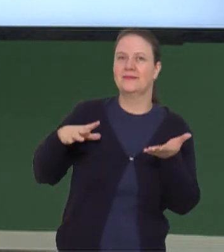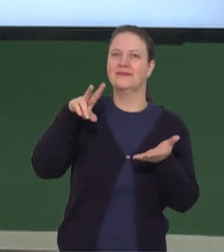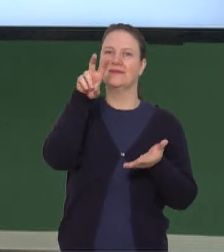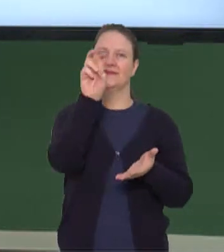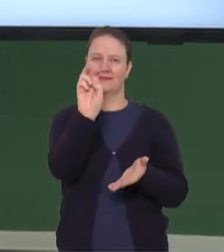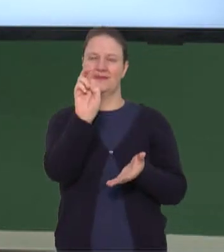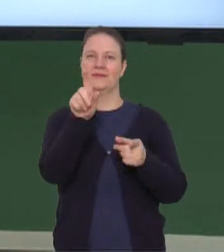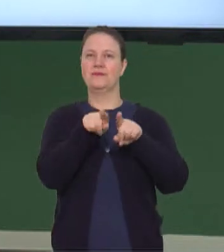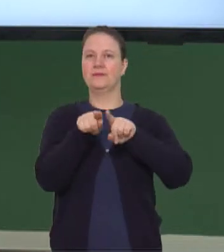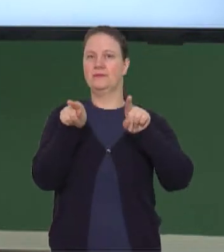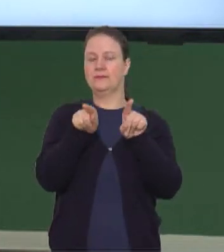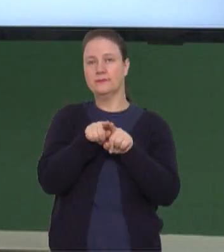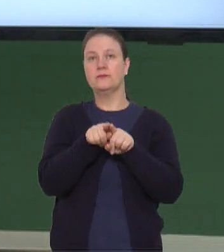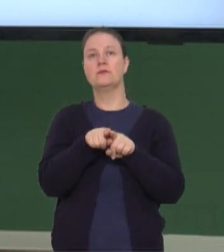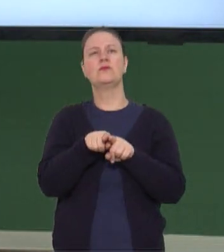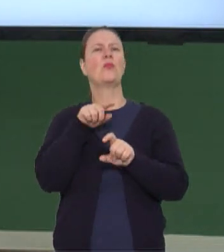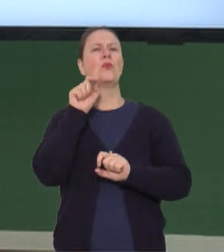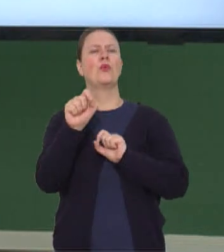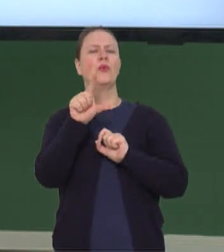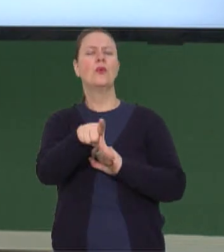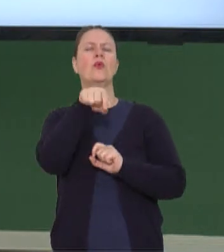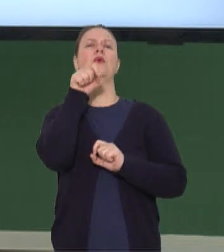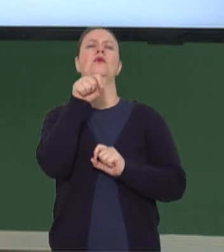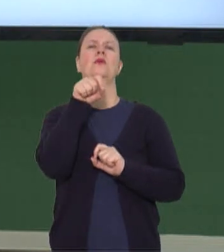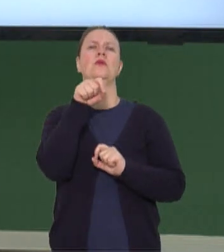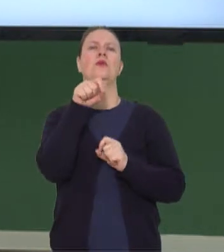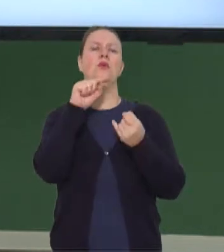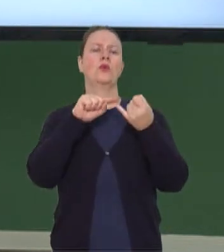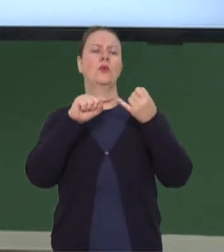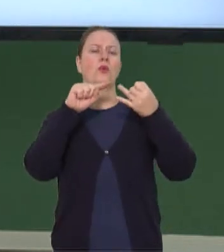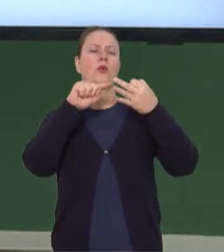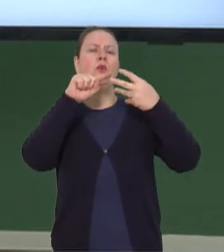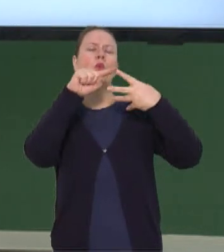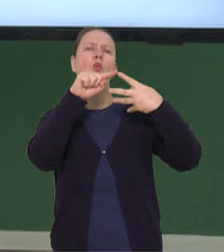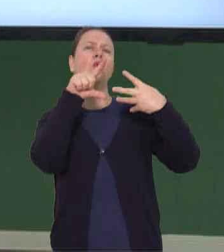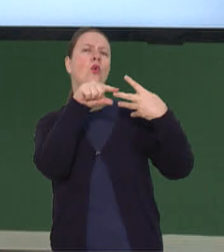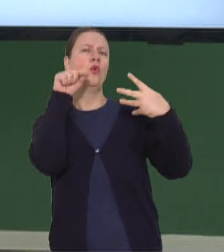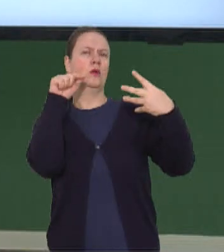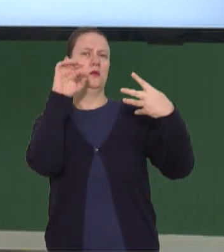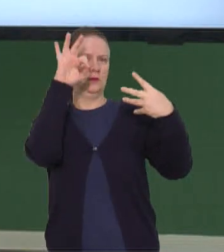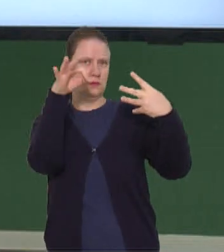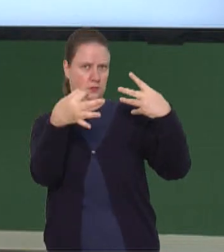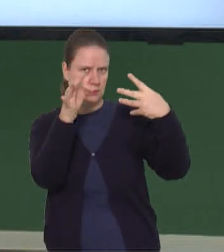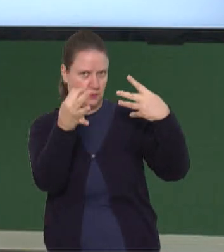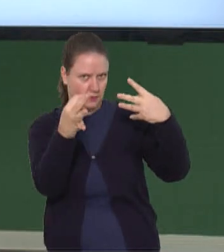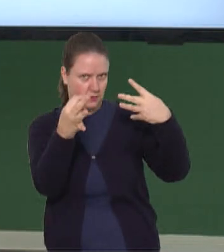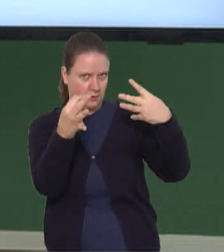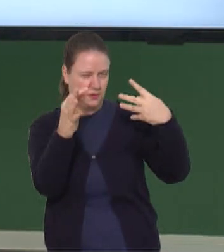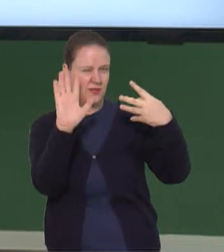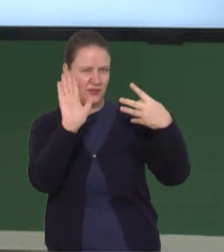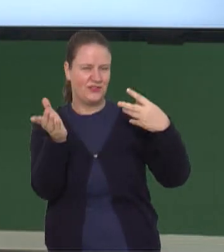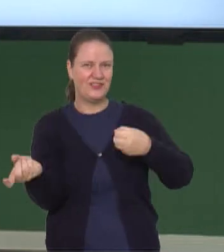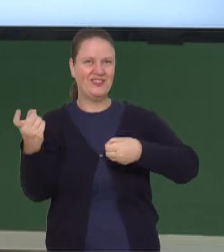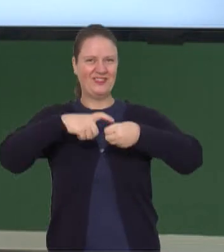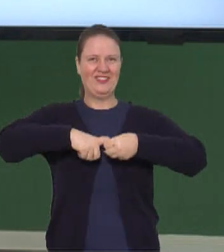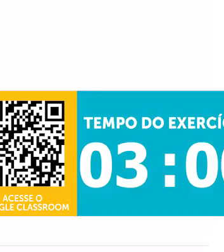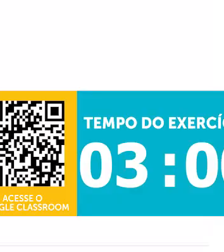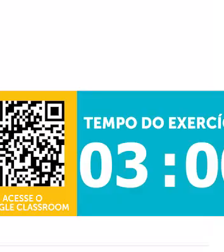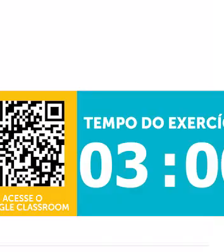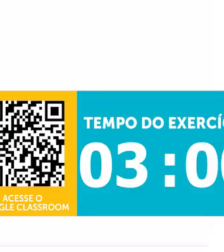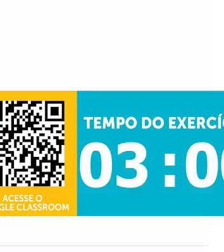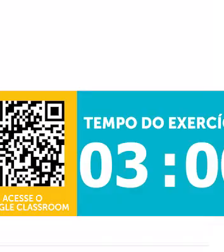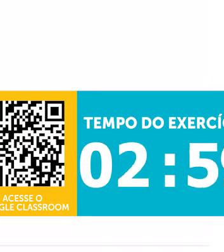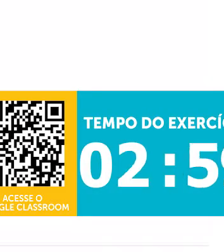5. A atividade 5 é para vocês escolherem uma das sentenças e ver qual é a alternativa correta. E a gente já volta na sequência.